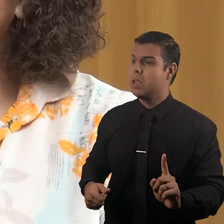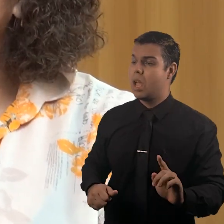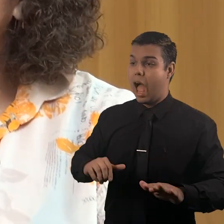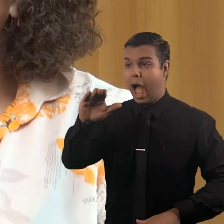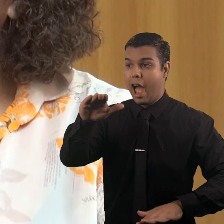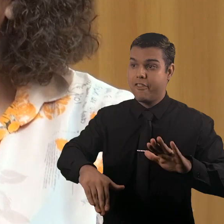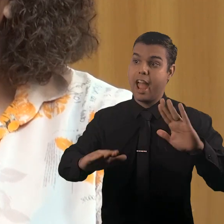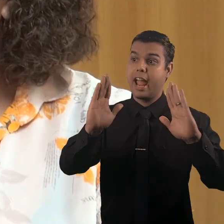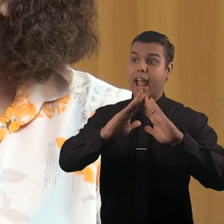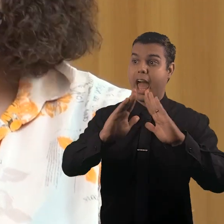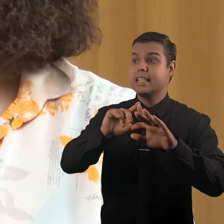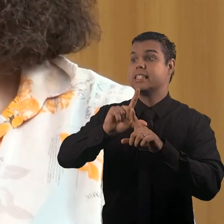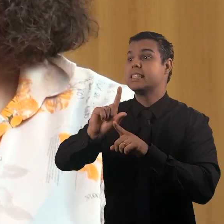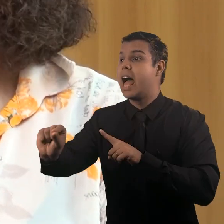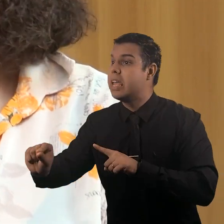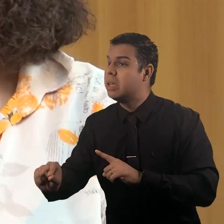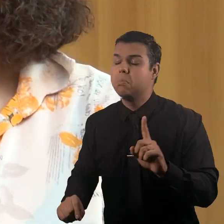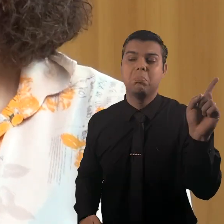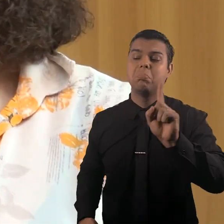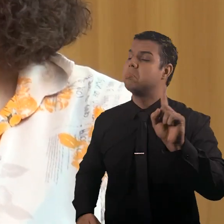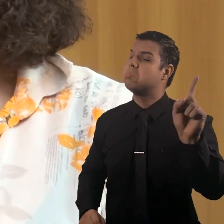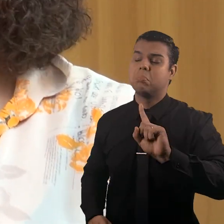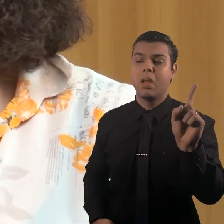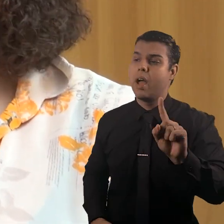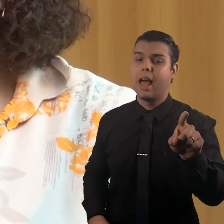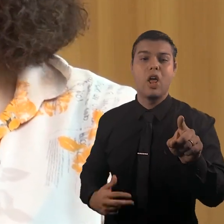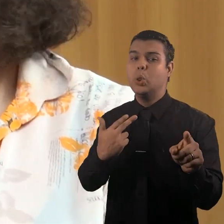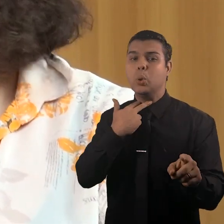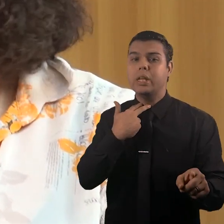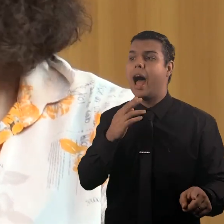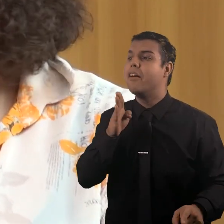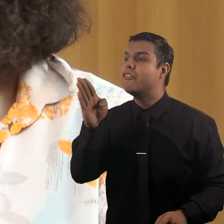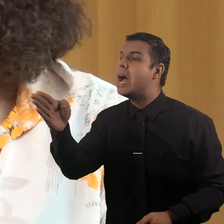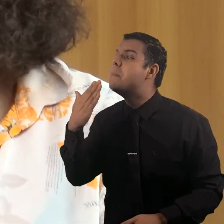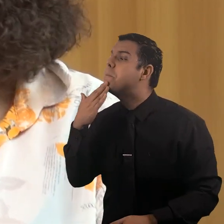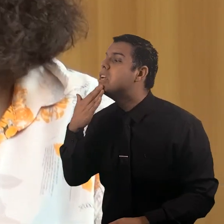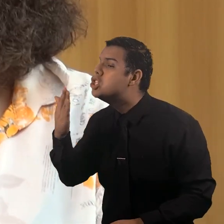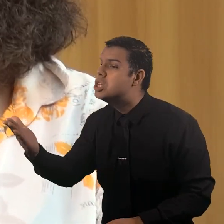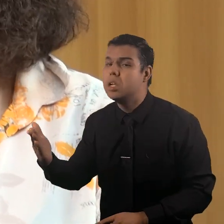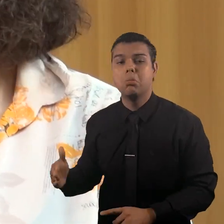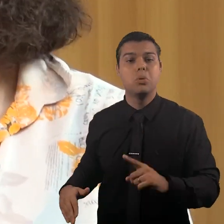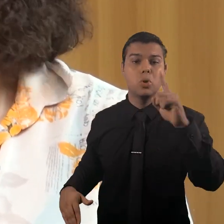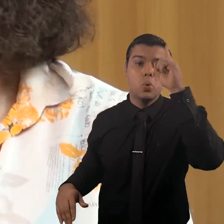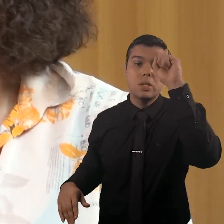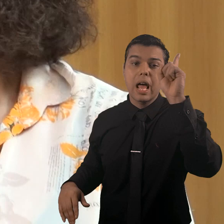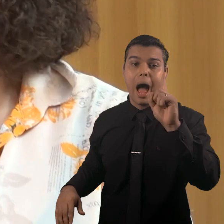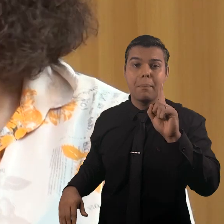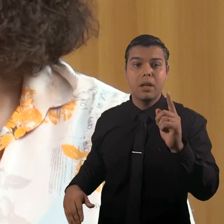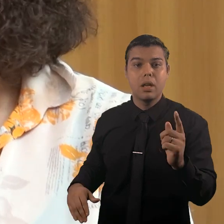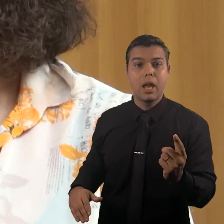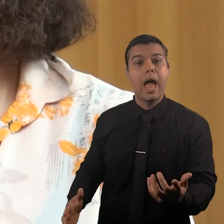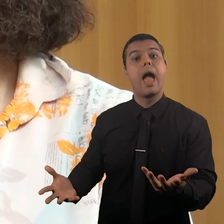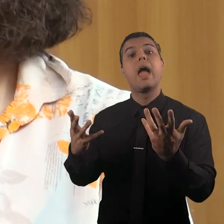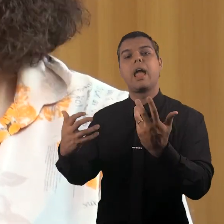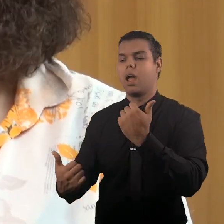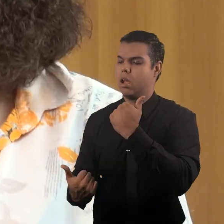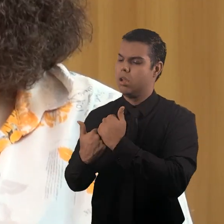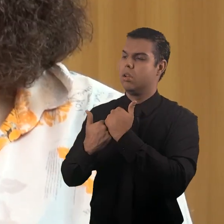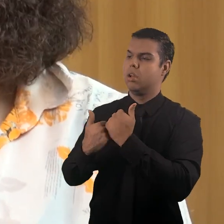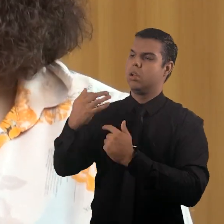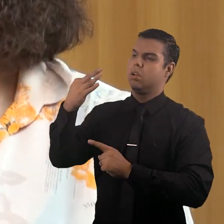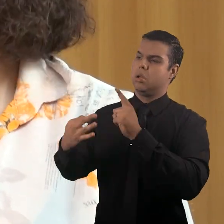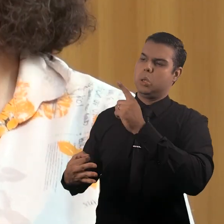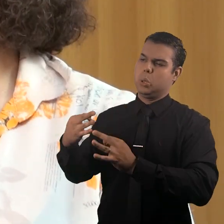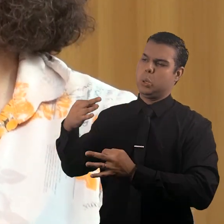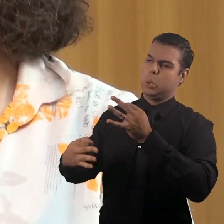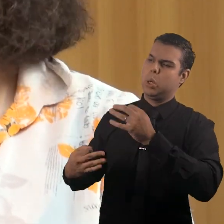casa, porque ela está com tanta vergonha, e ela não sabe nem pedir na loja online. E naquele momento, tudo que ela quer é alguém que não vai